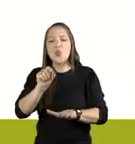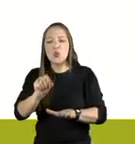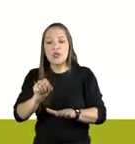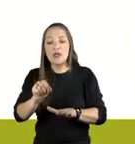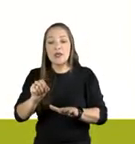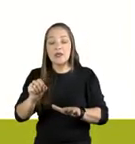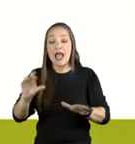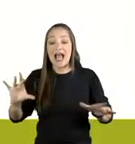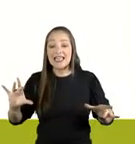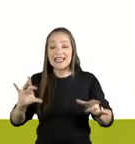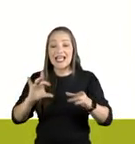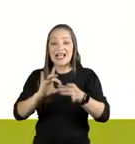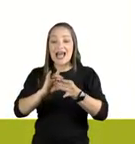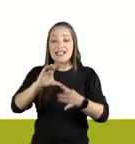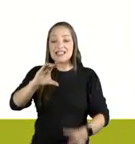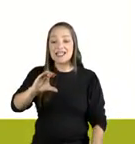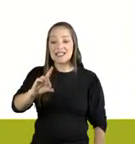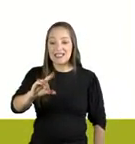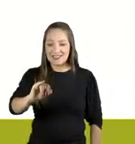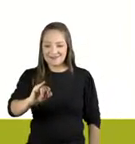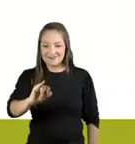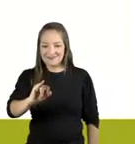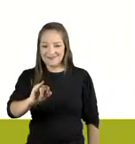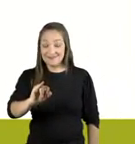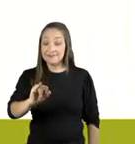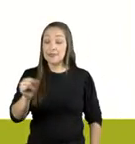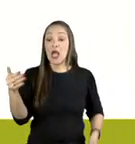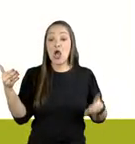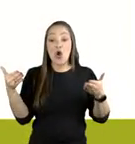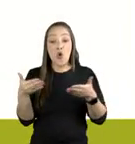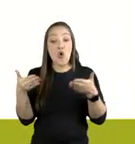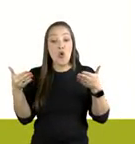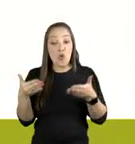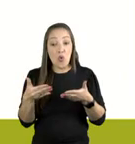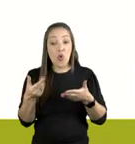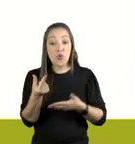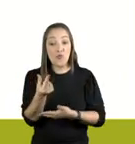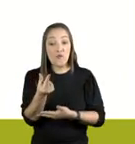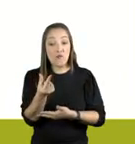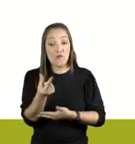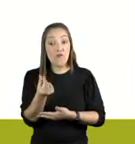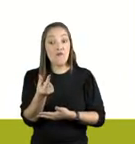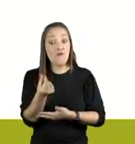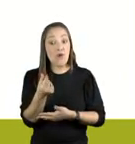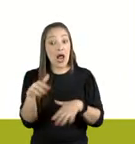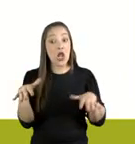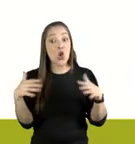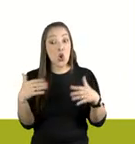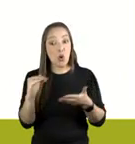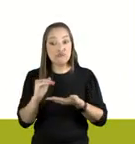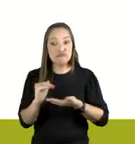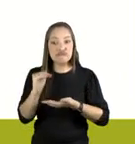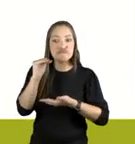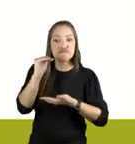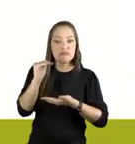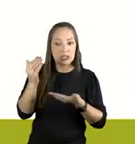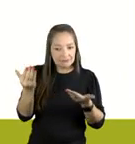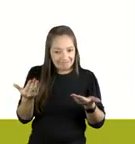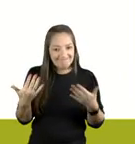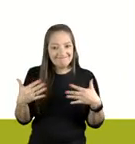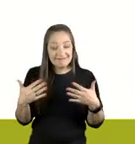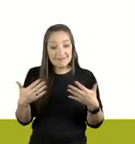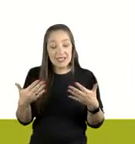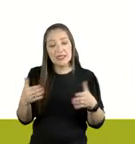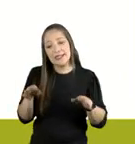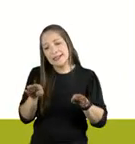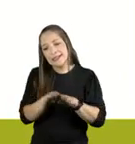CDI. Né? O CDI que hoje está com um valor bastante legal para quem gosta de investir. E também tem os